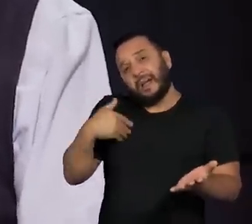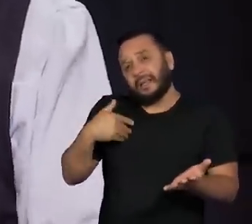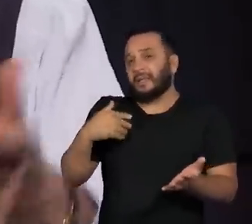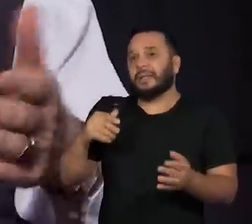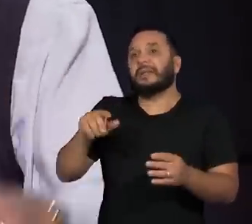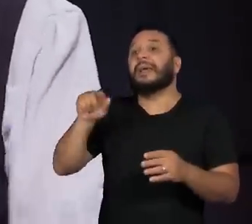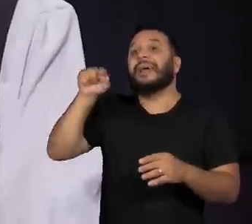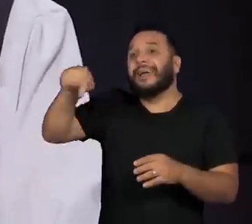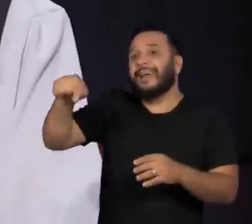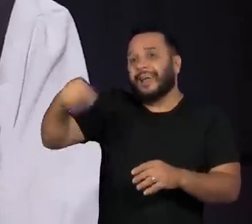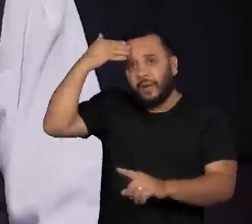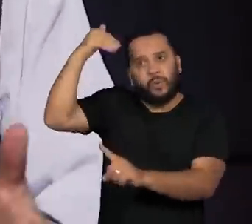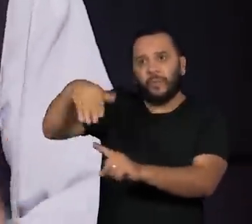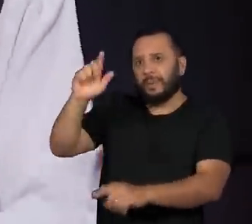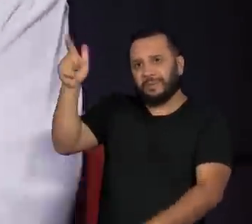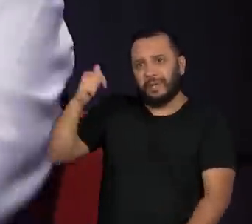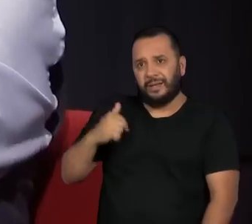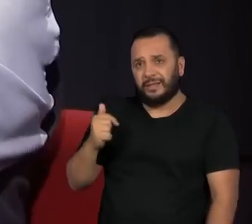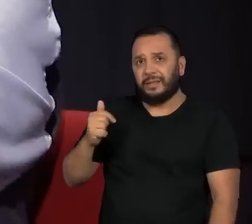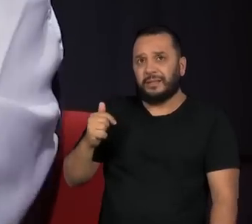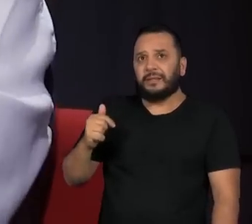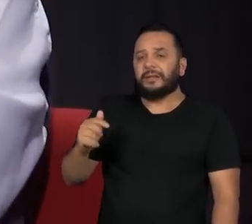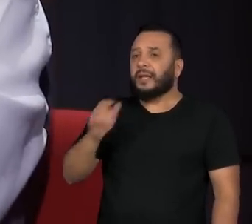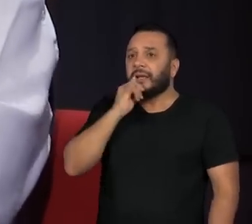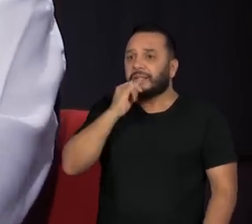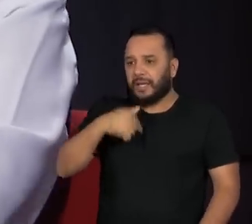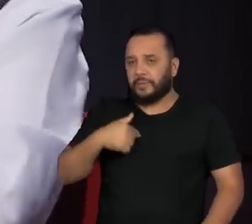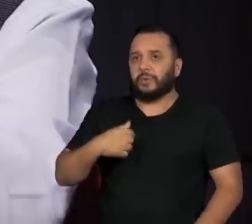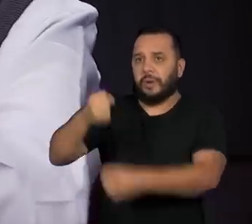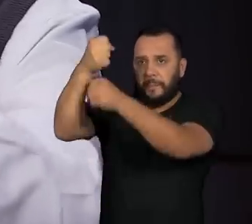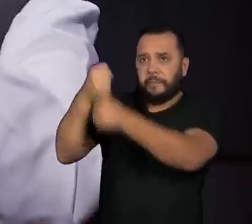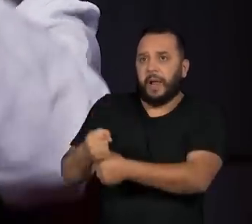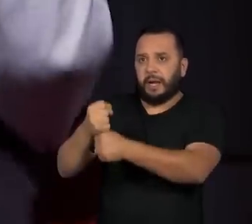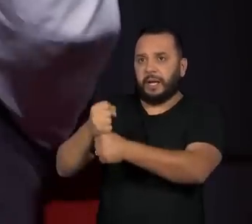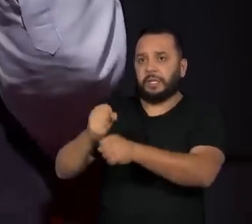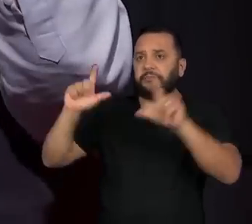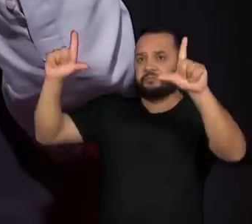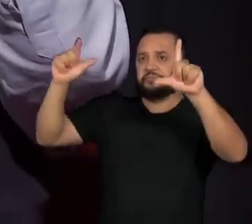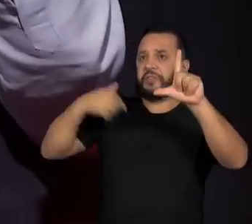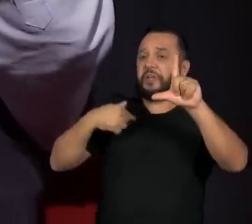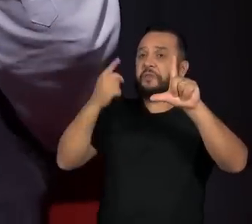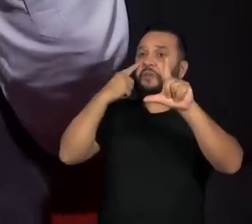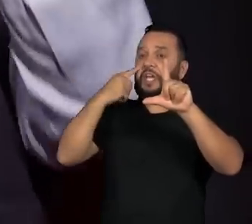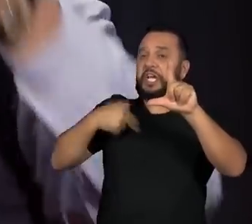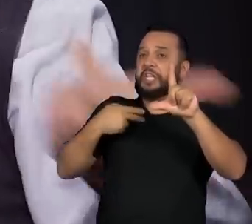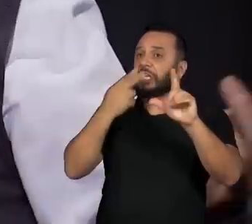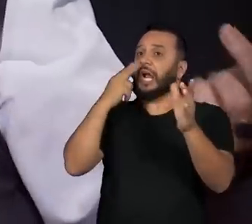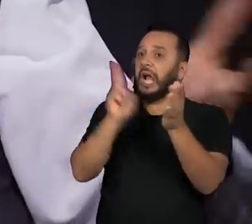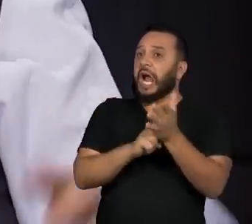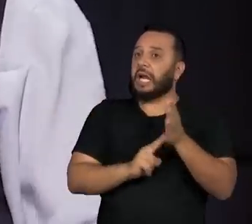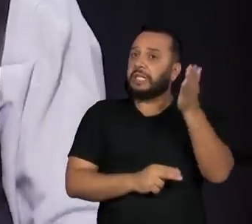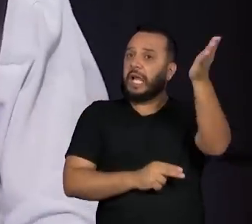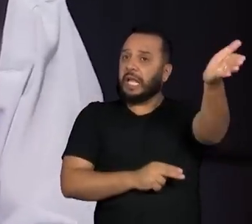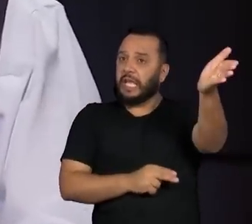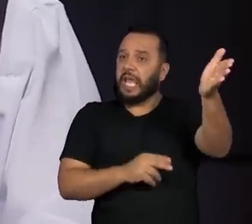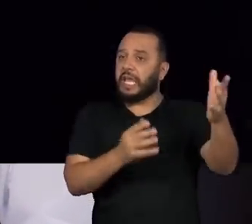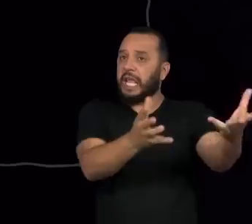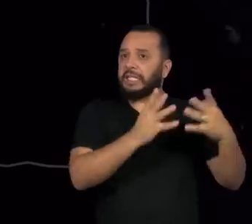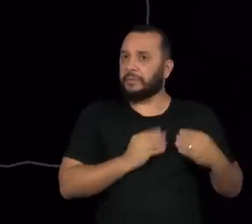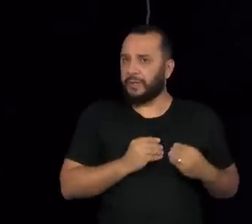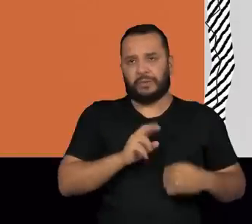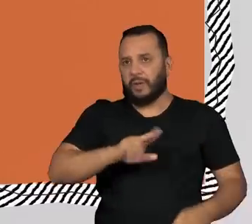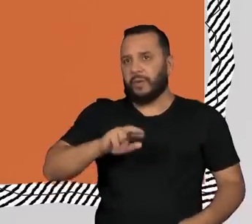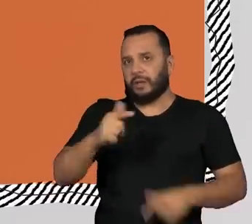o intermediário intermediário não faz isso é melhor não põe no meio da placa da Praça É uma placa dizendo Vejam a carta que o Zé recebeu isso não é trabalhador